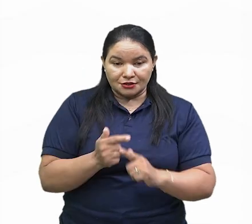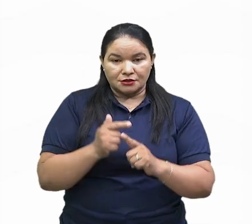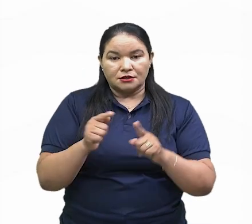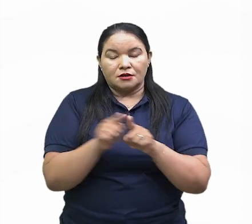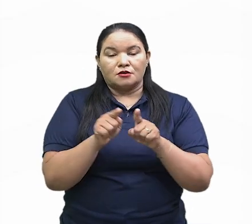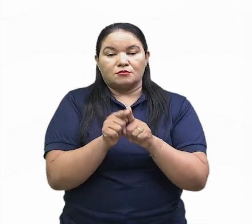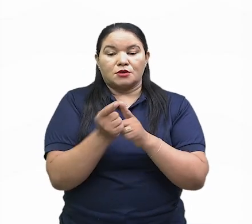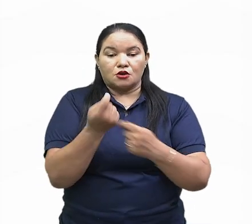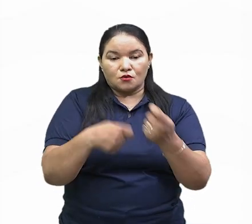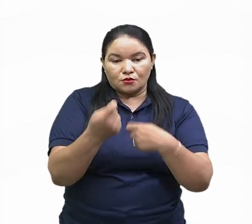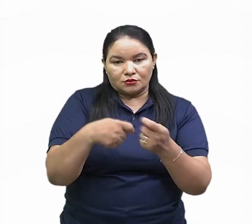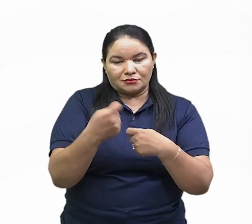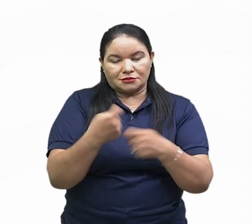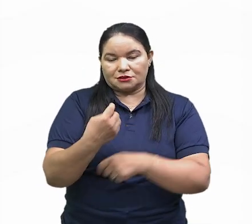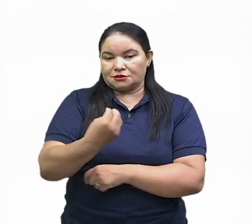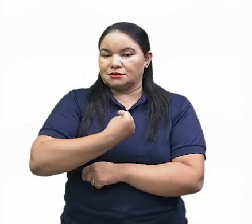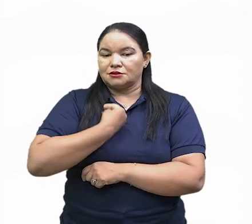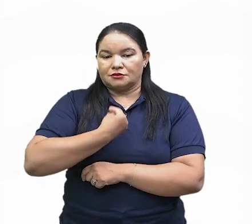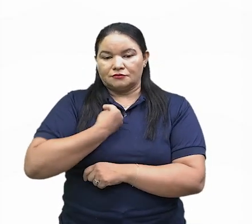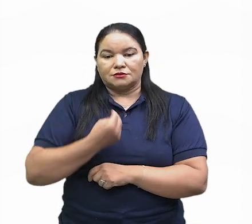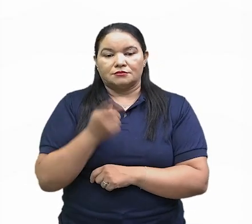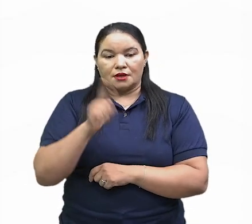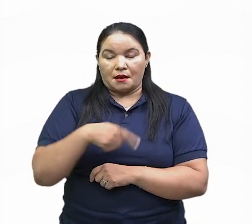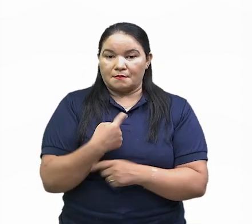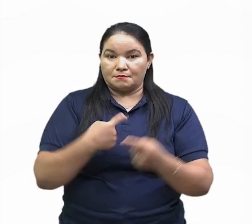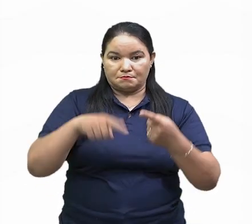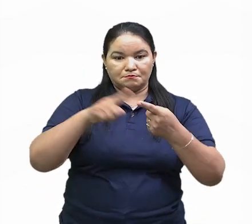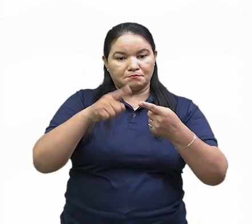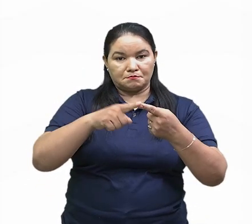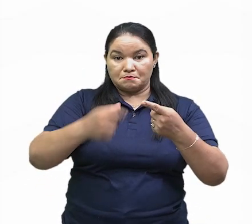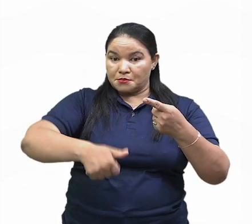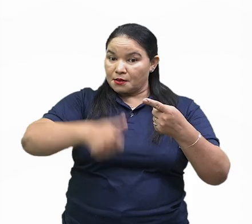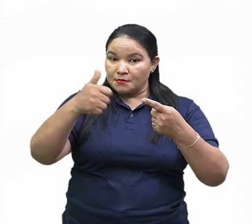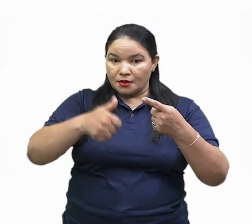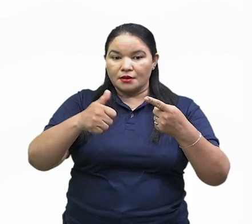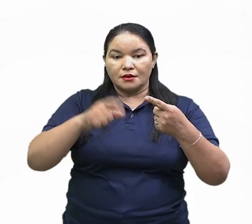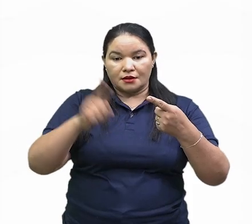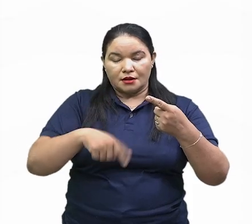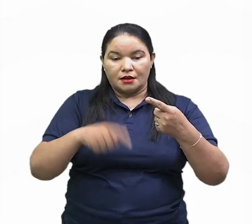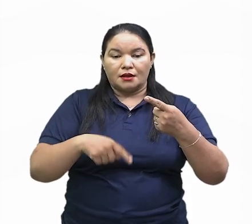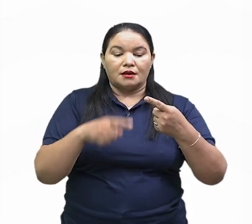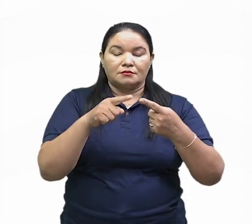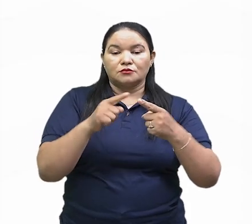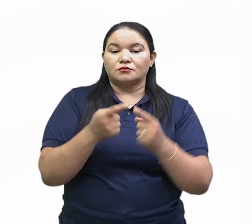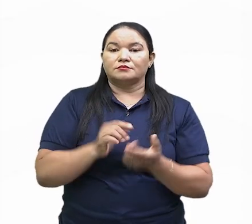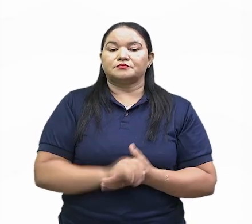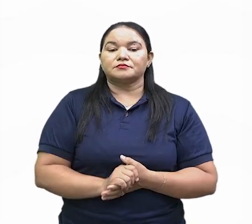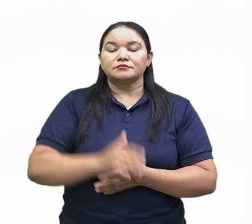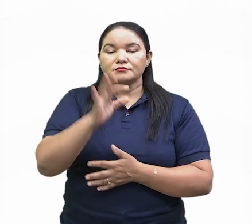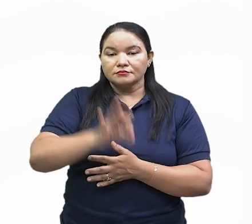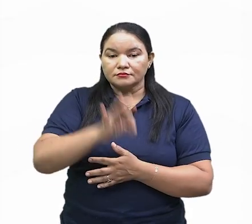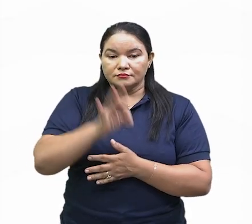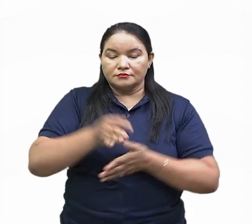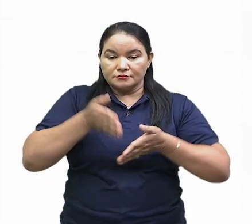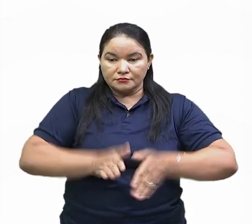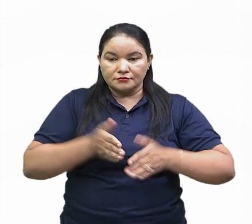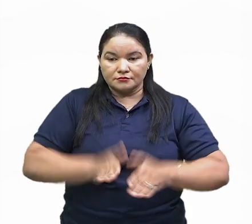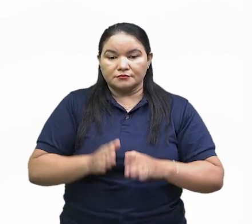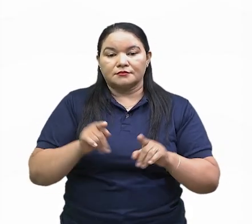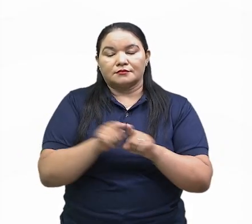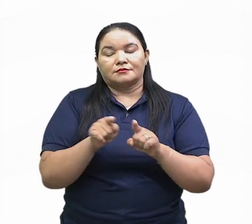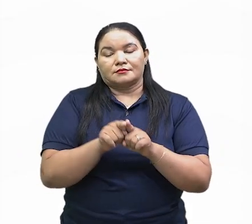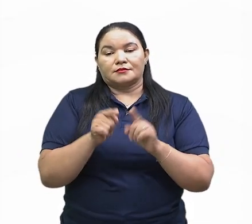de subsistência. Essa vai ser a primeira fase, tá? Com altas taxas de natalidade, mas